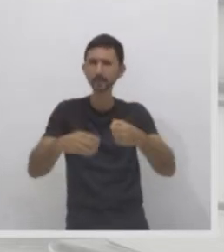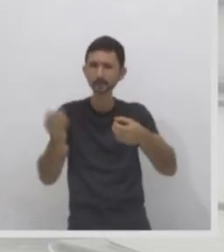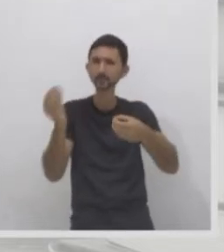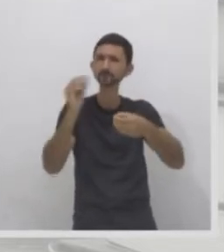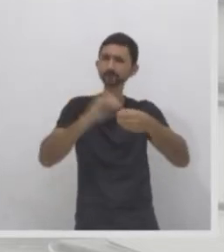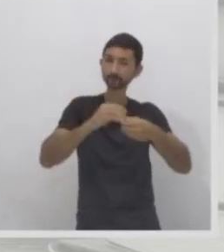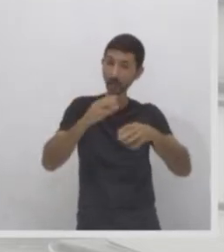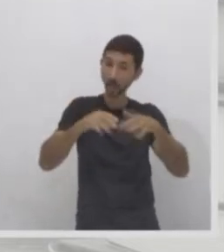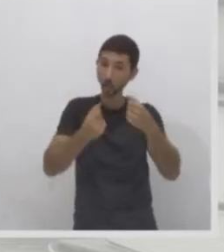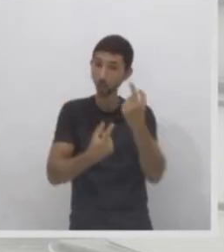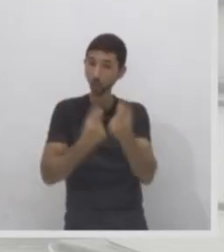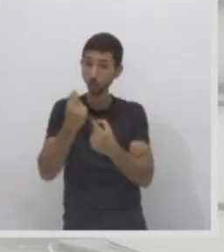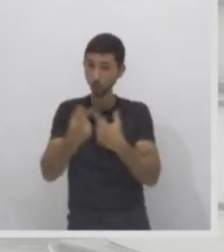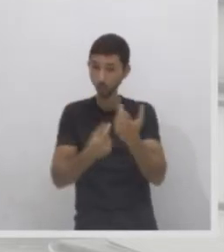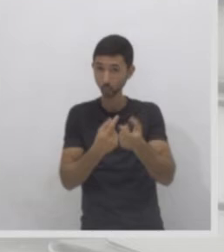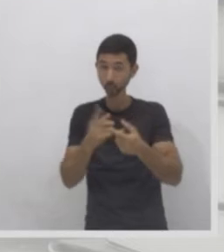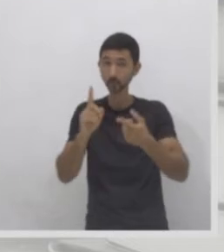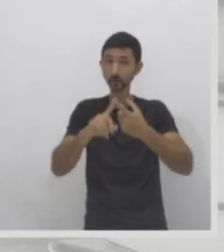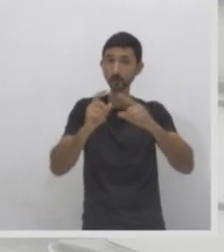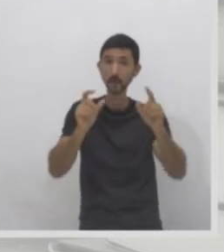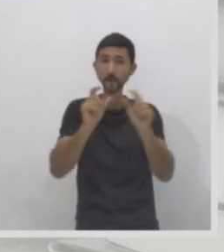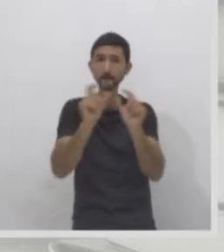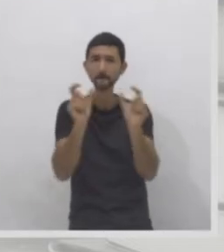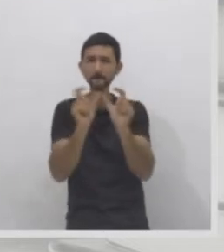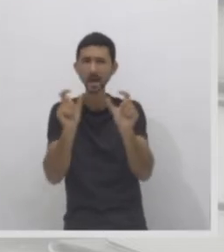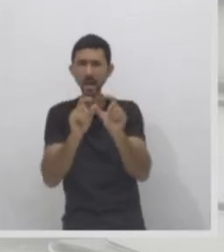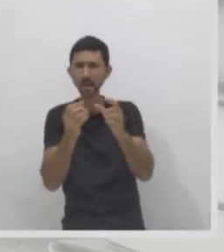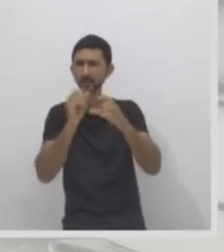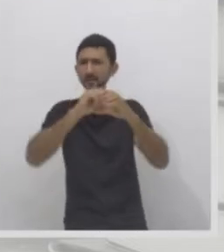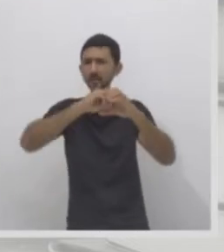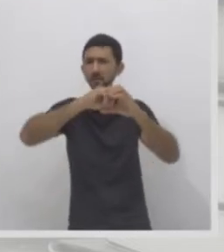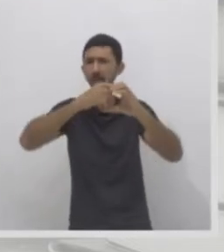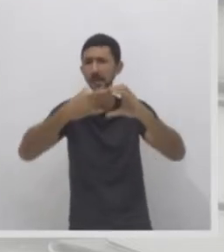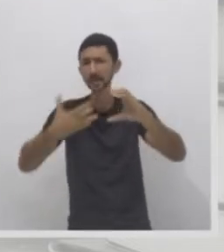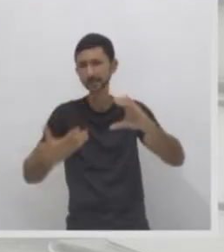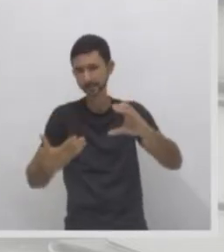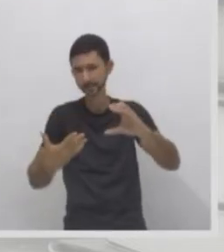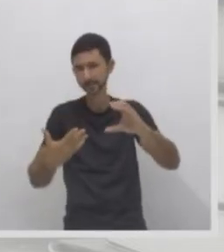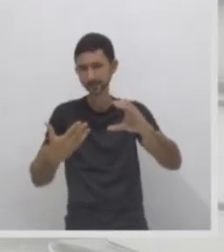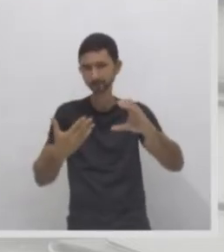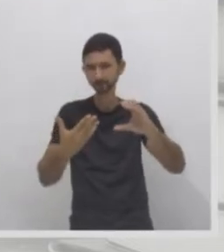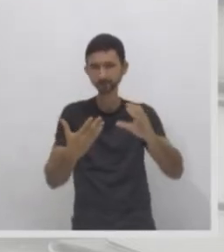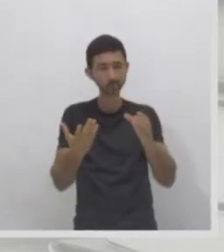às vezes essa palavra ela só é uma caracterizadora e não uma